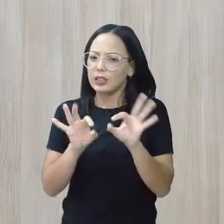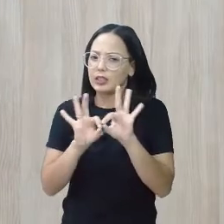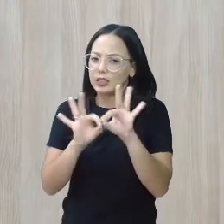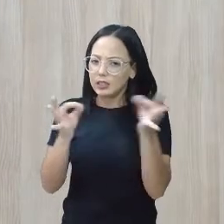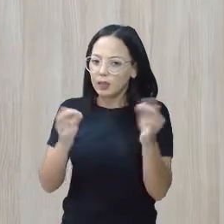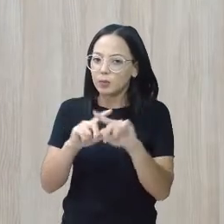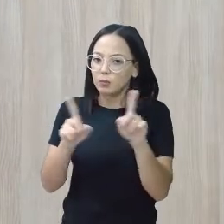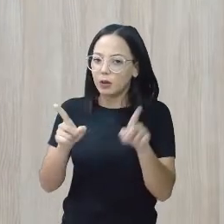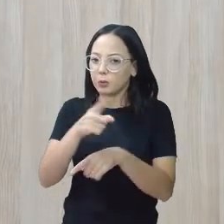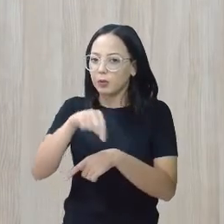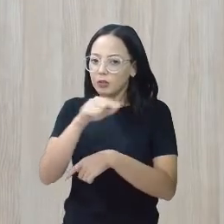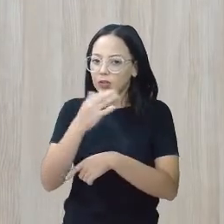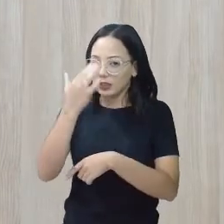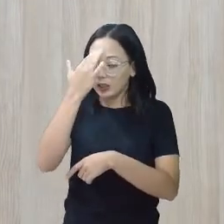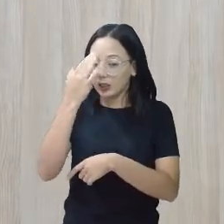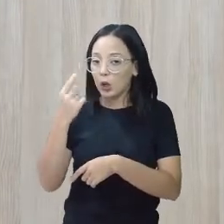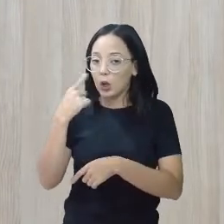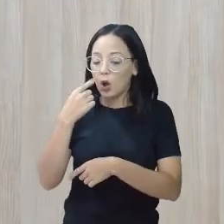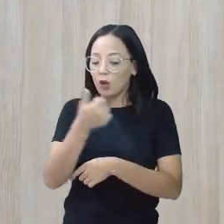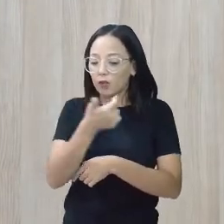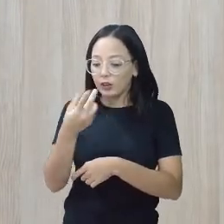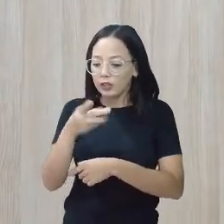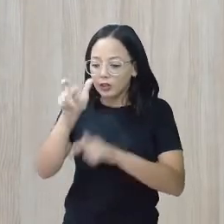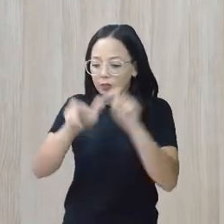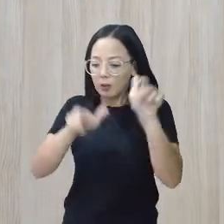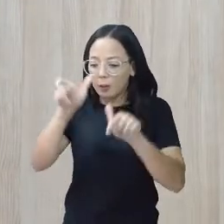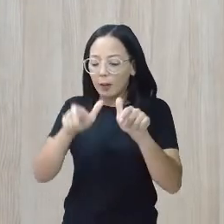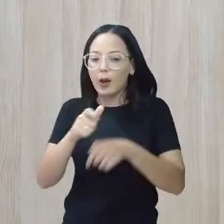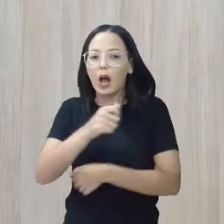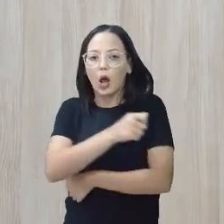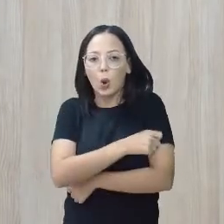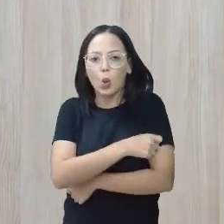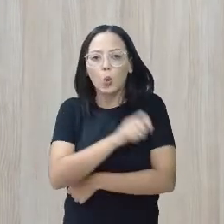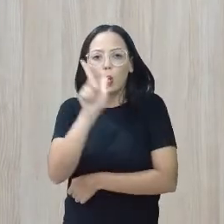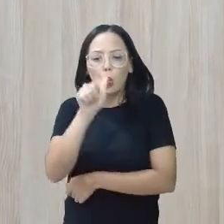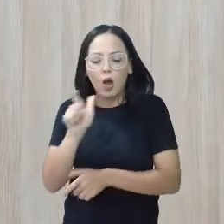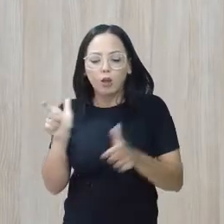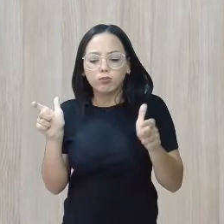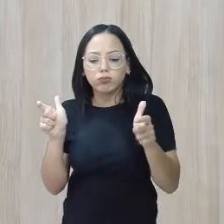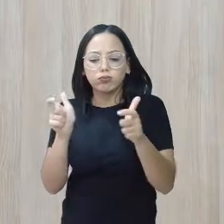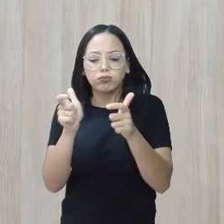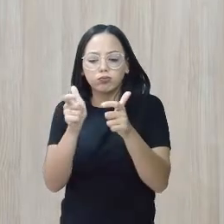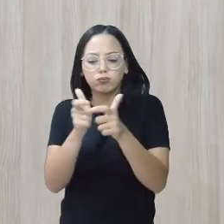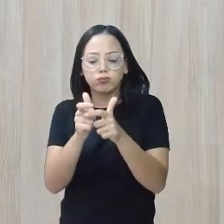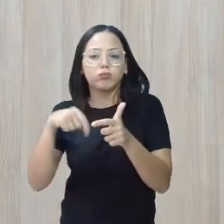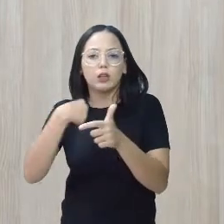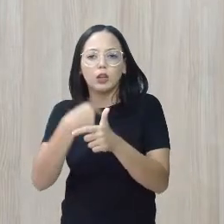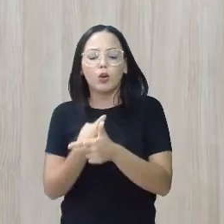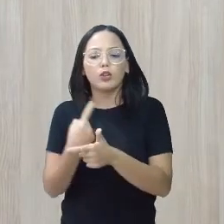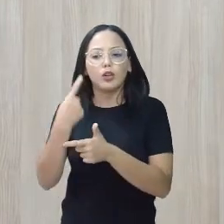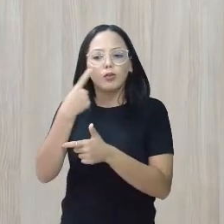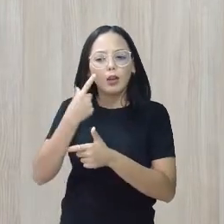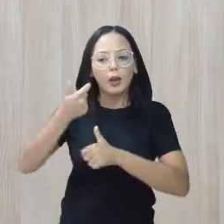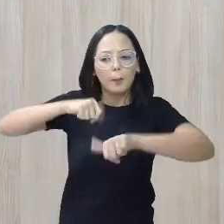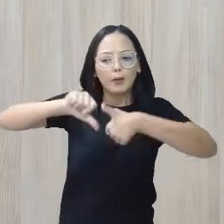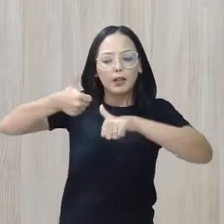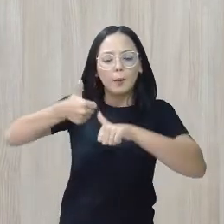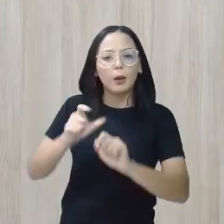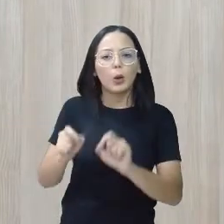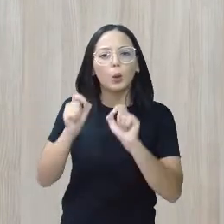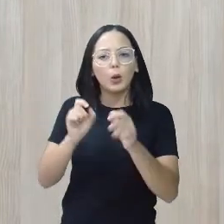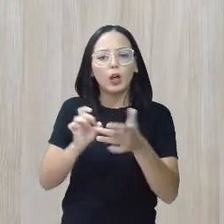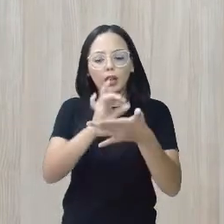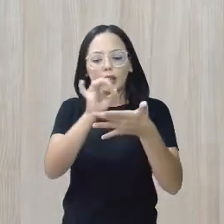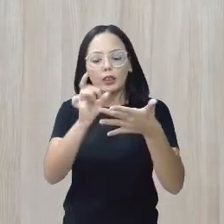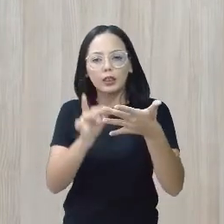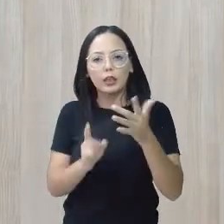você entender. 23 alunos é uma quantidade pequena, não é? E aí a gente começa verificando para cada gênero a quantidade de